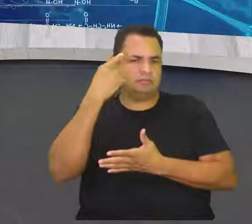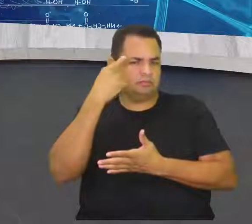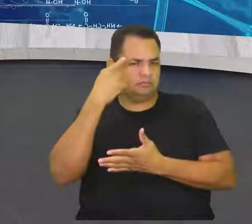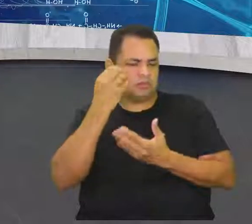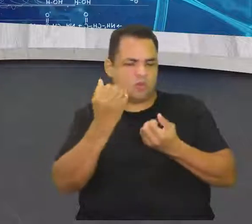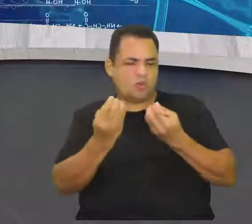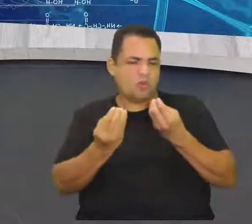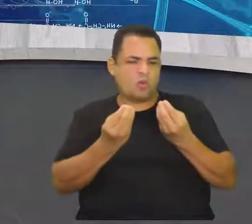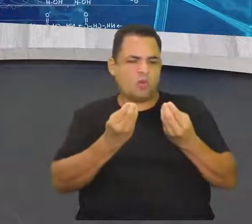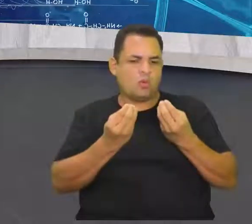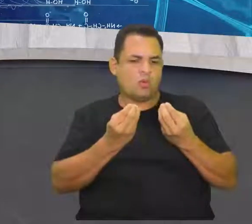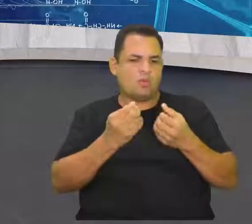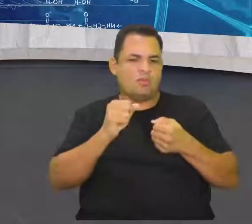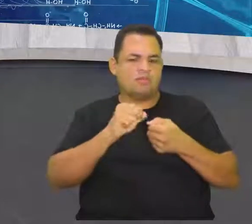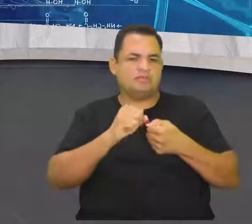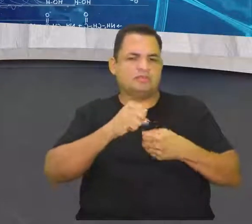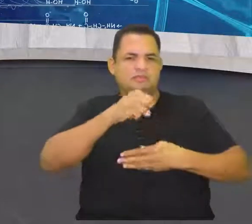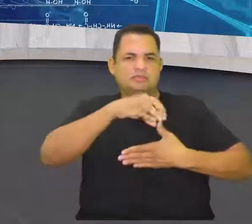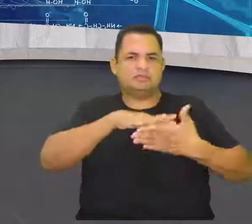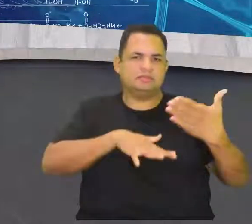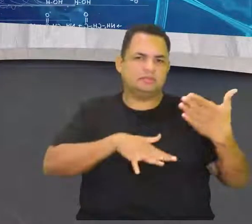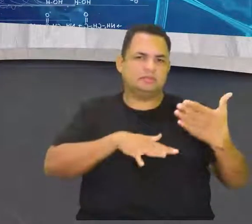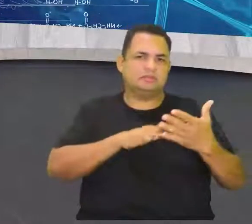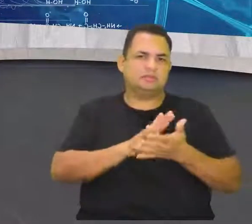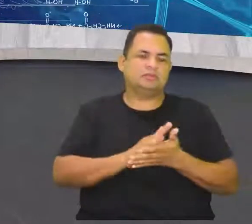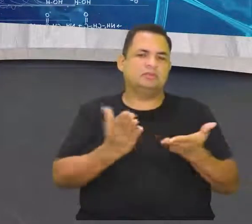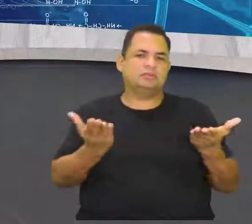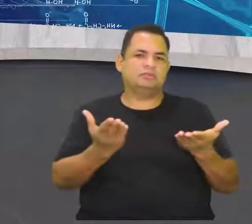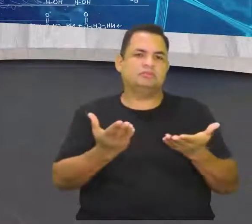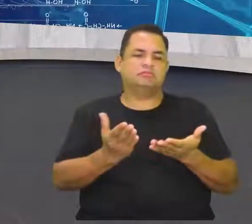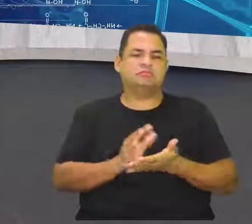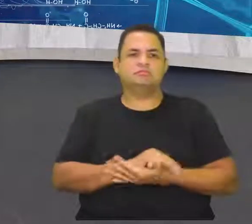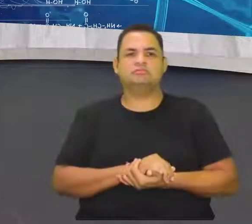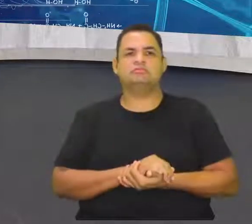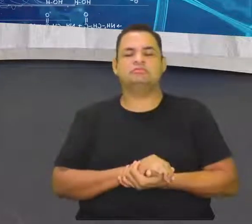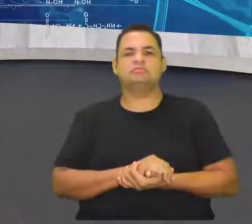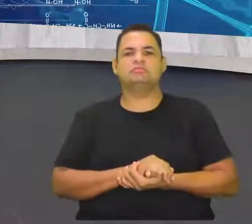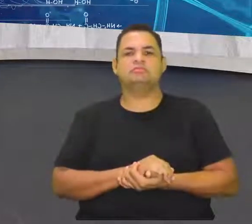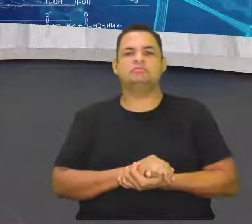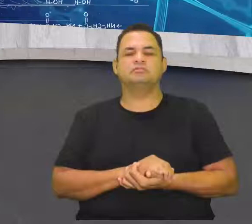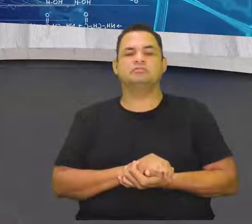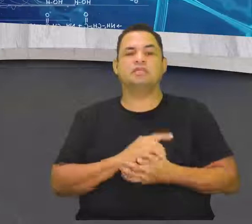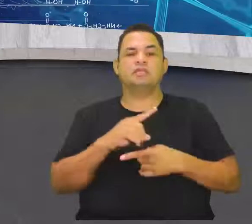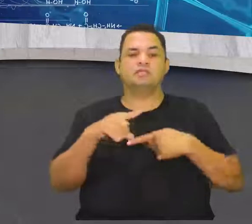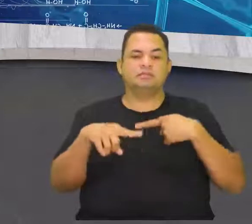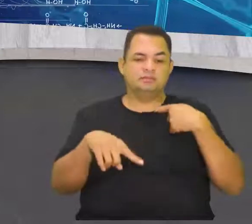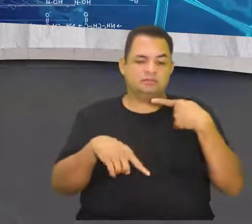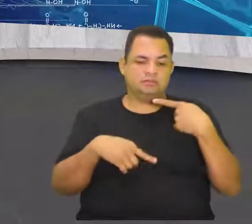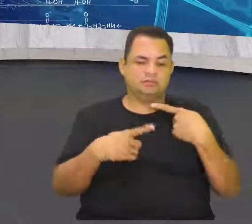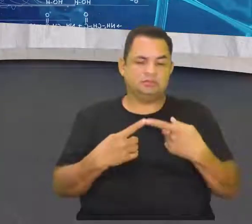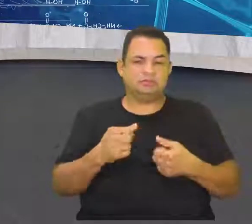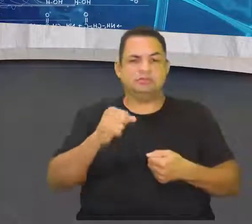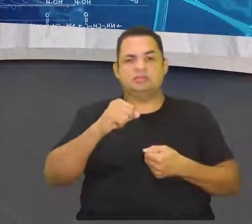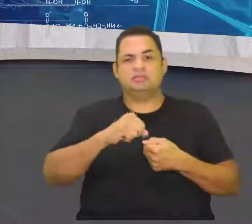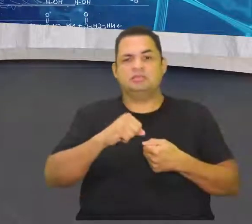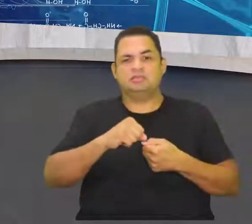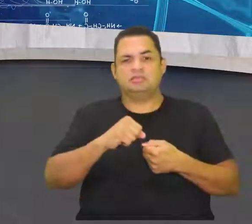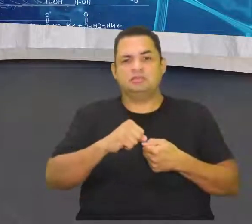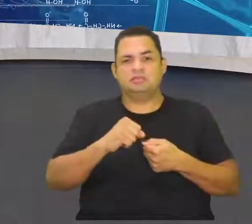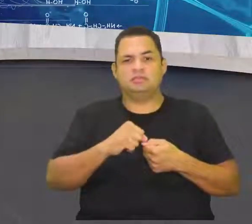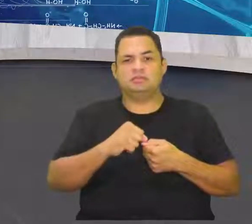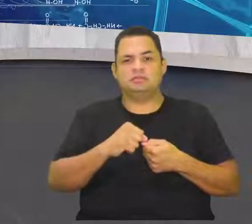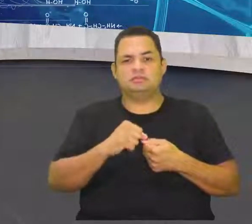vai ser a atividade, né? Em cima do nosso conteúdo, obviamente. E aí, depois que você fizer, que